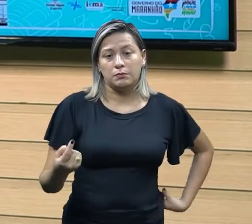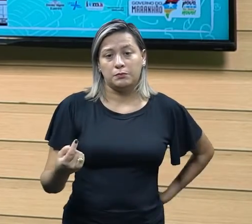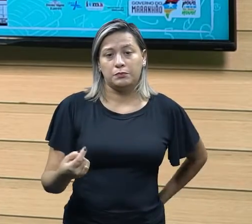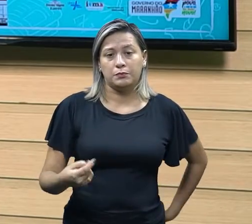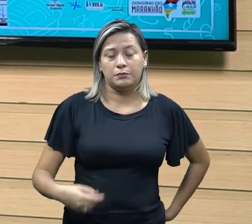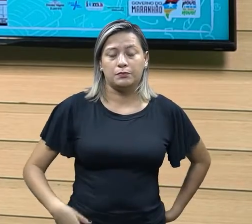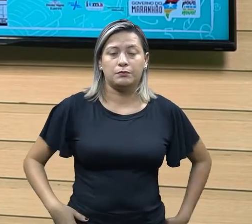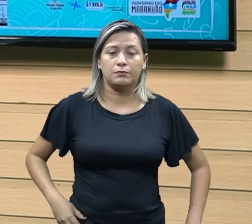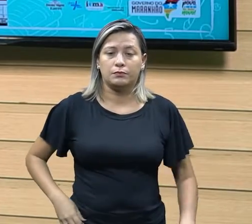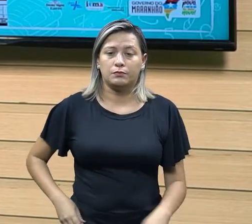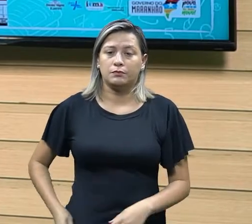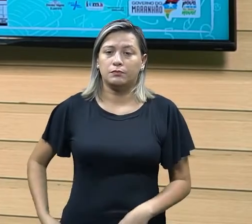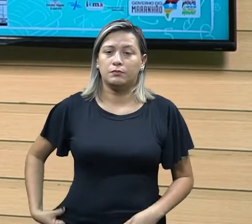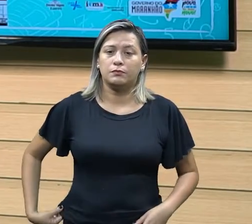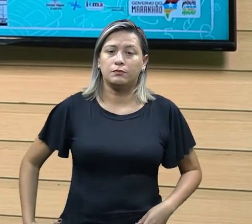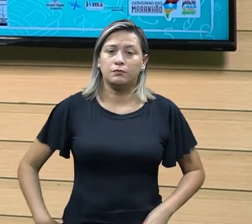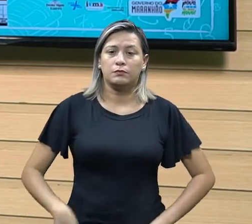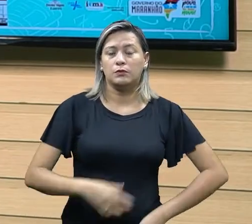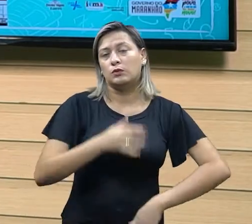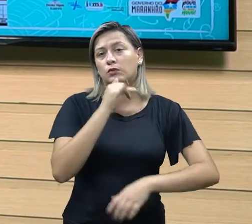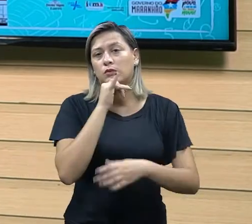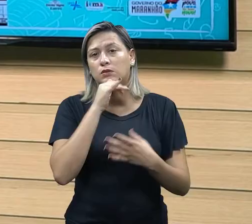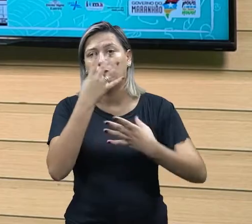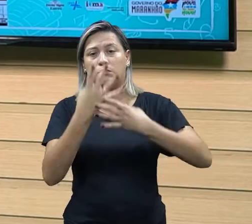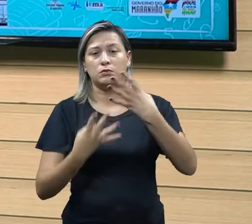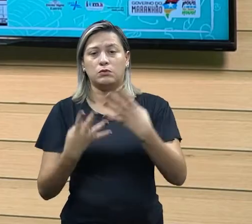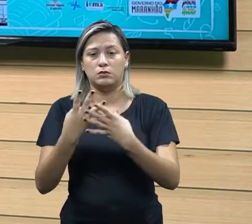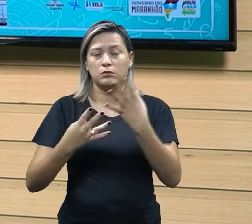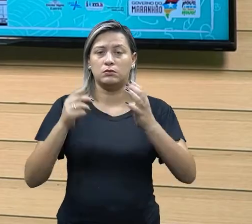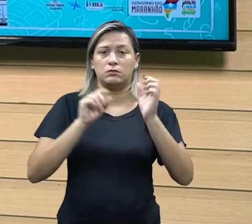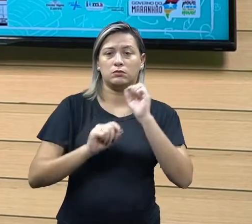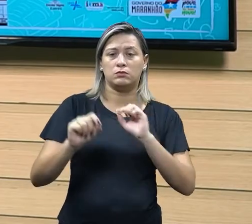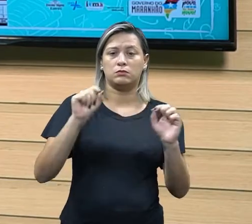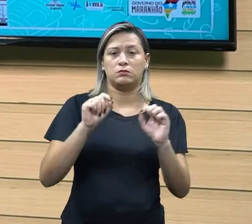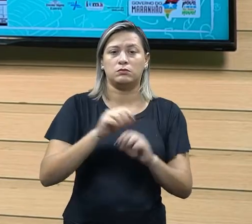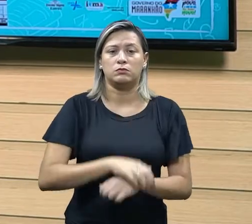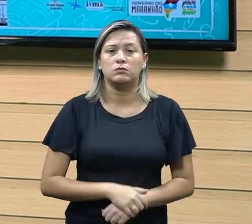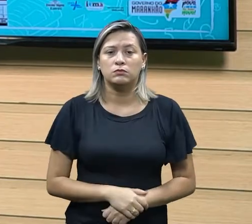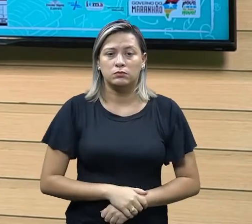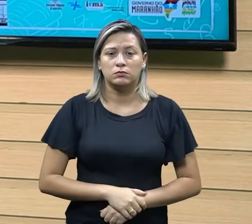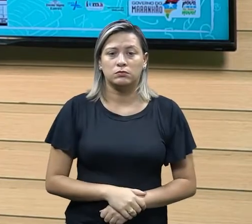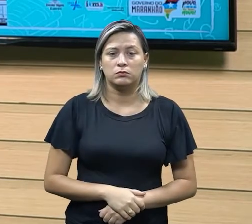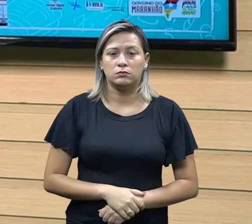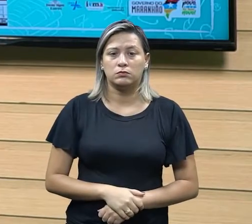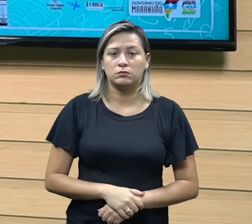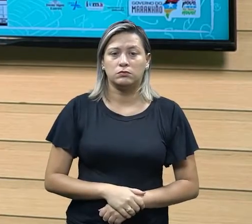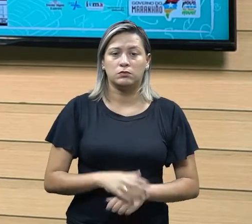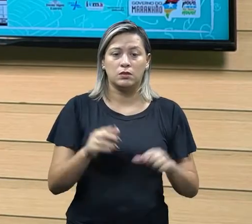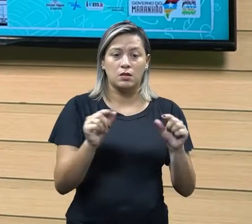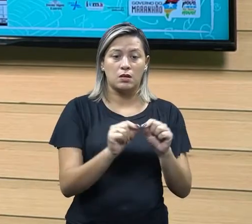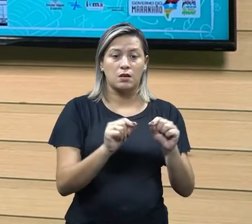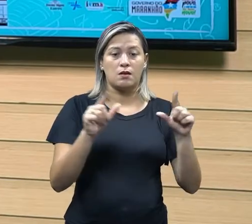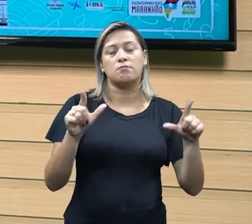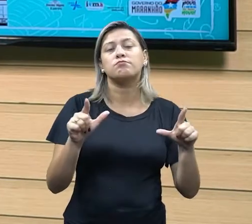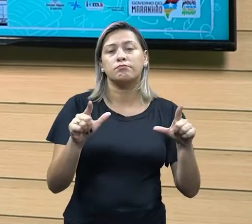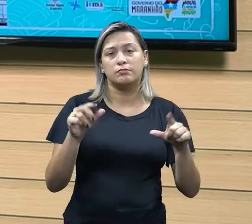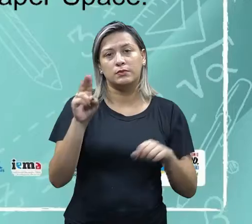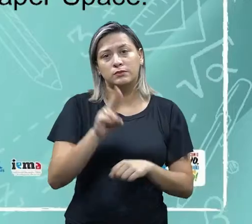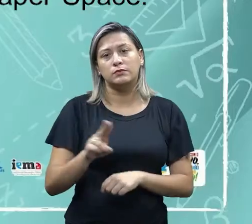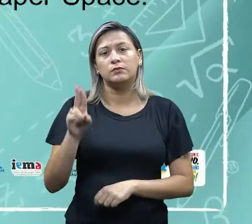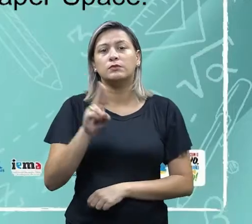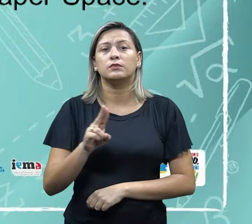barra embaixo, a exemplo do Excel, você poderá abrir outras abas de